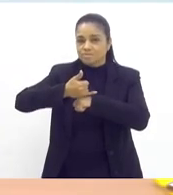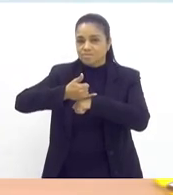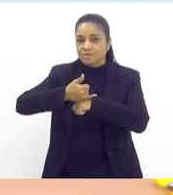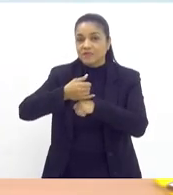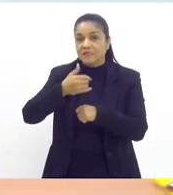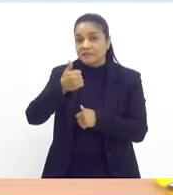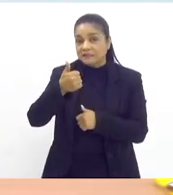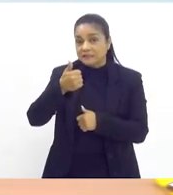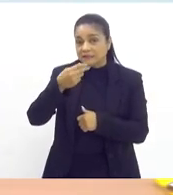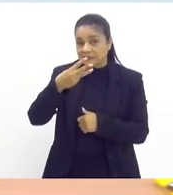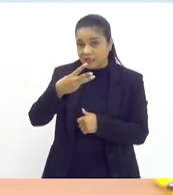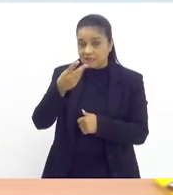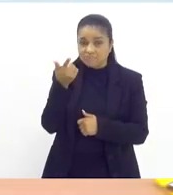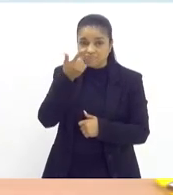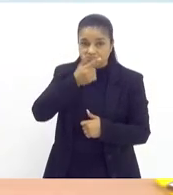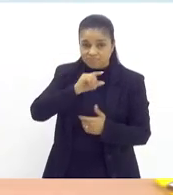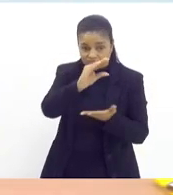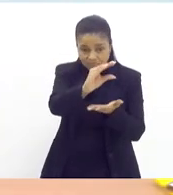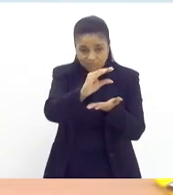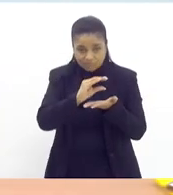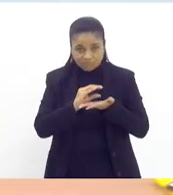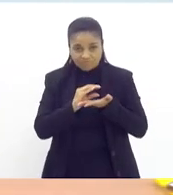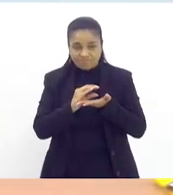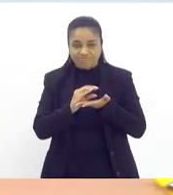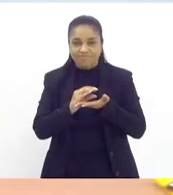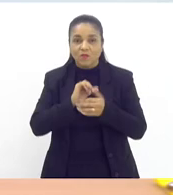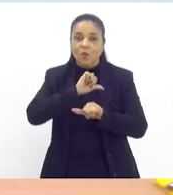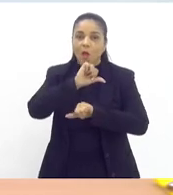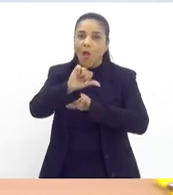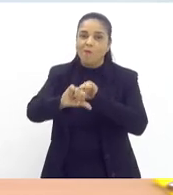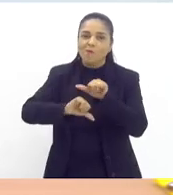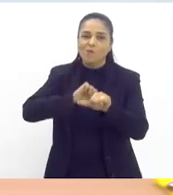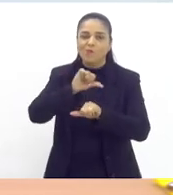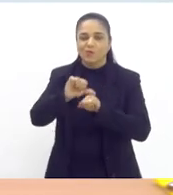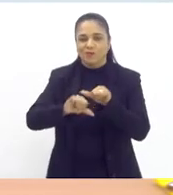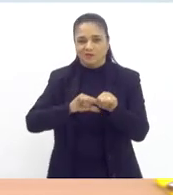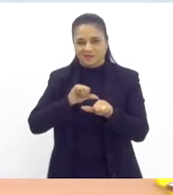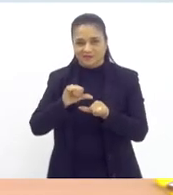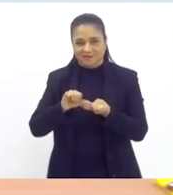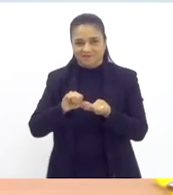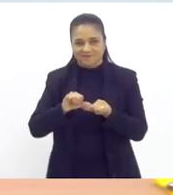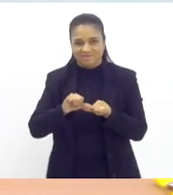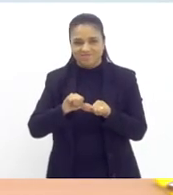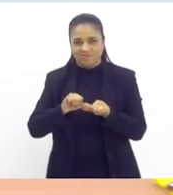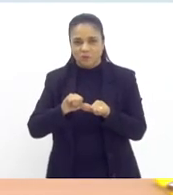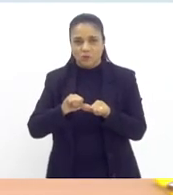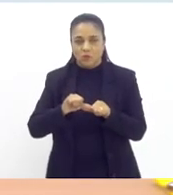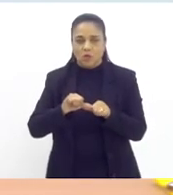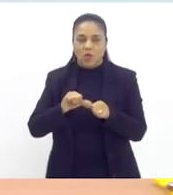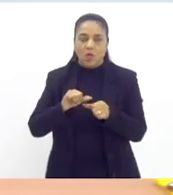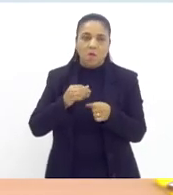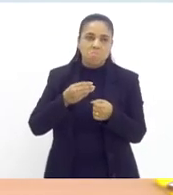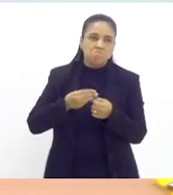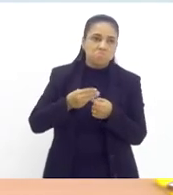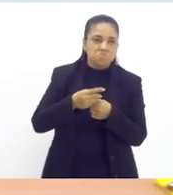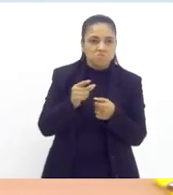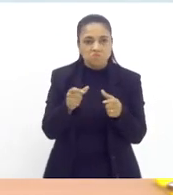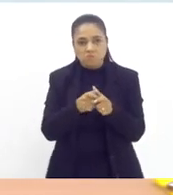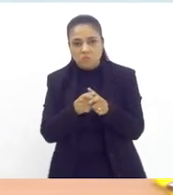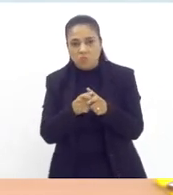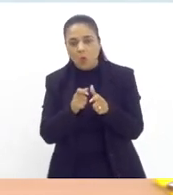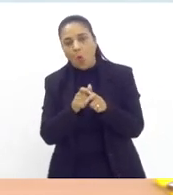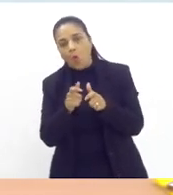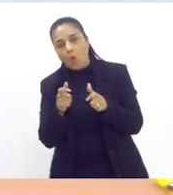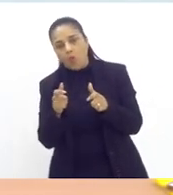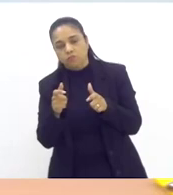13 capitais são ganhadores líquidas com essa mudança. Então, não é uma questão de grandes municípios versus pequenos municípios. É uma